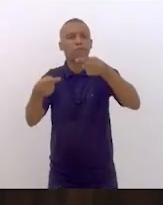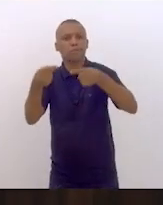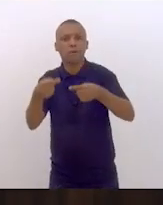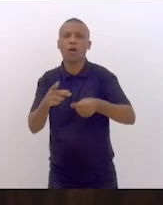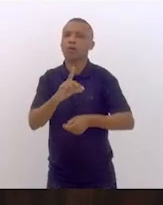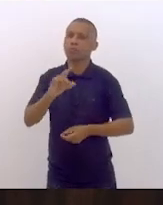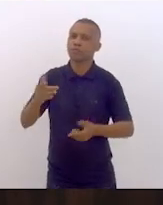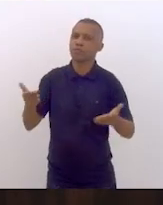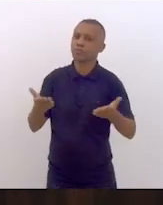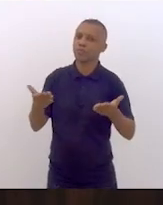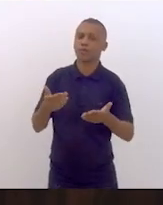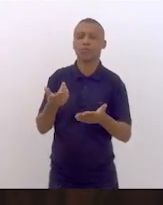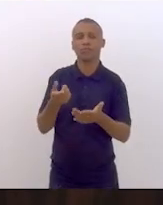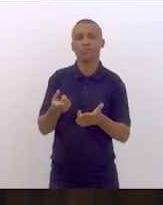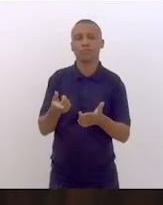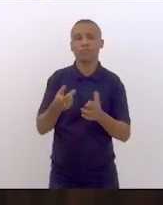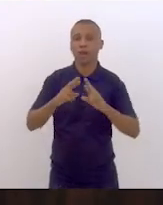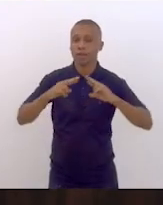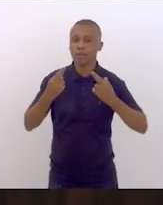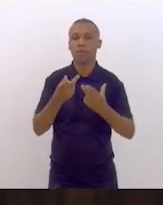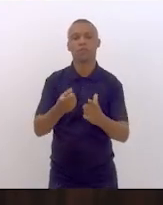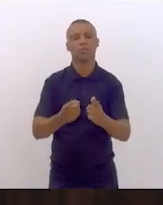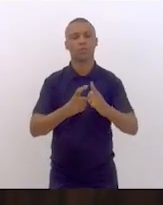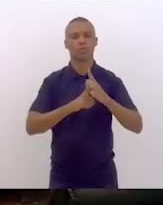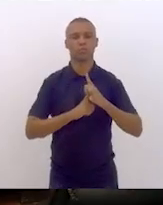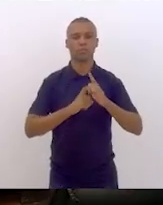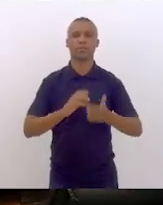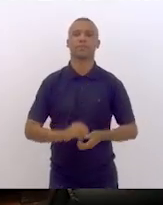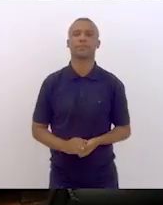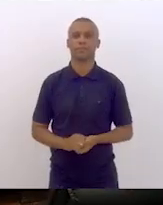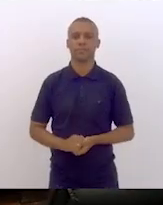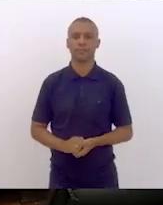ordem do dia está suspensa a sessão